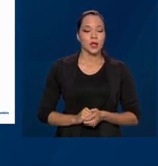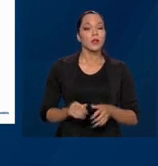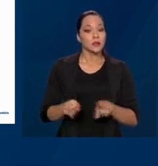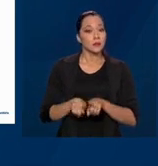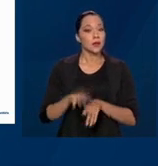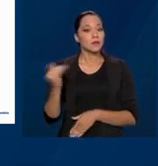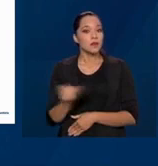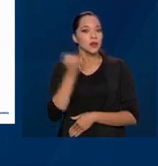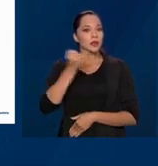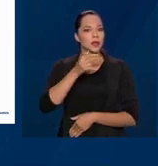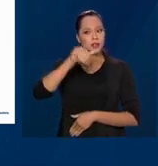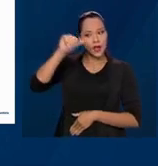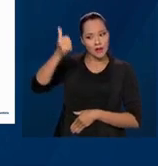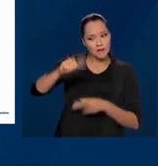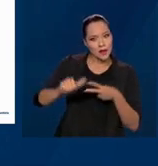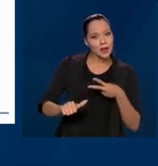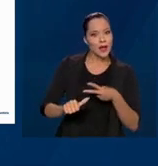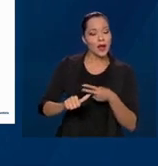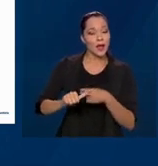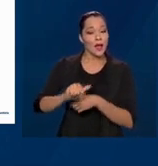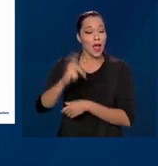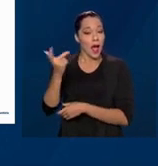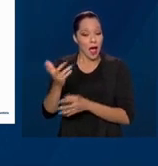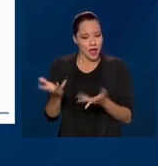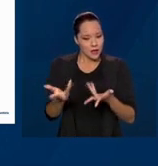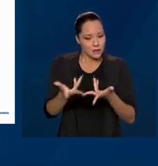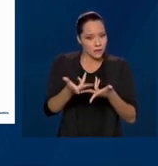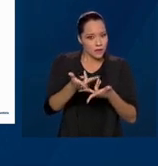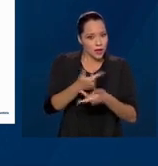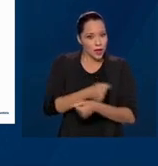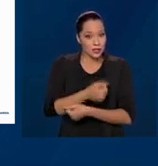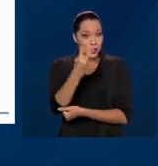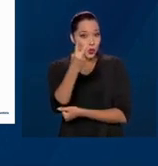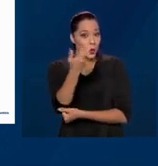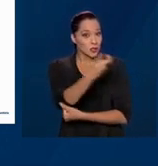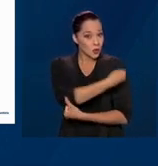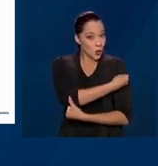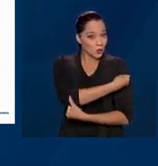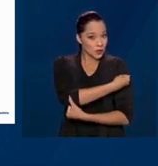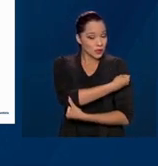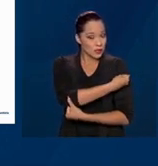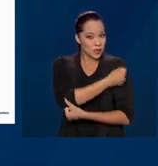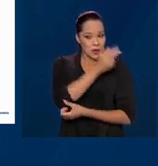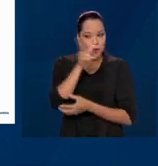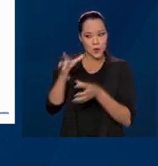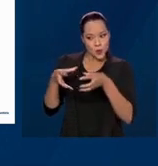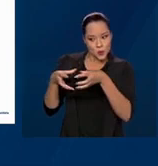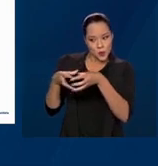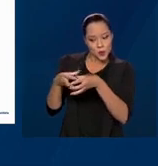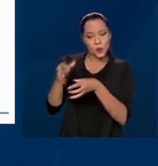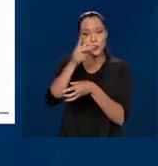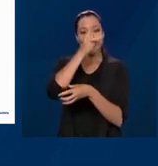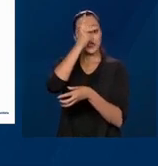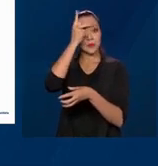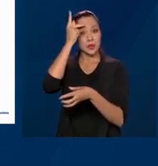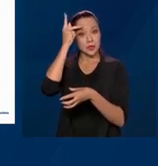avaliar a eficácia de das duas doses para aquelas pessoas que